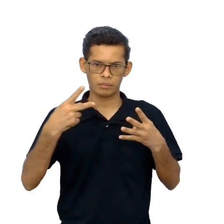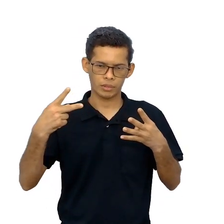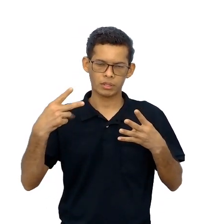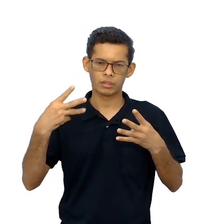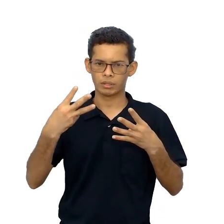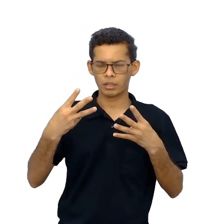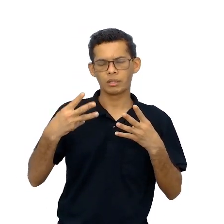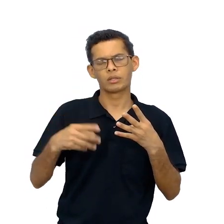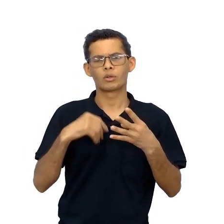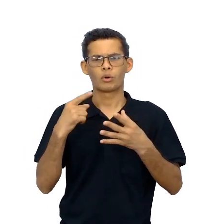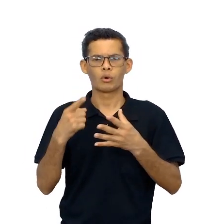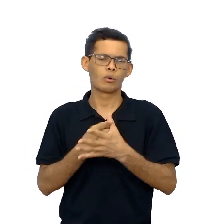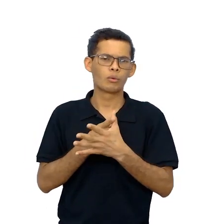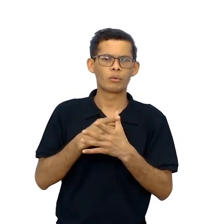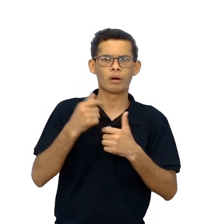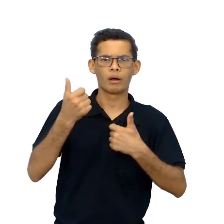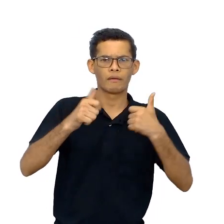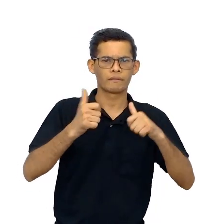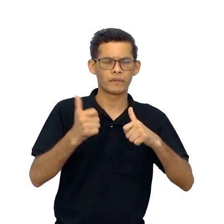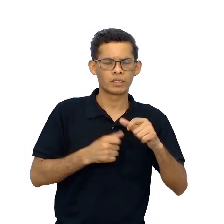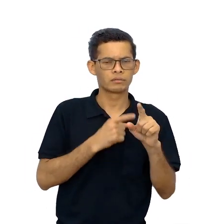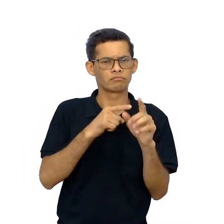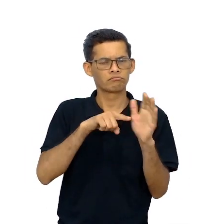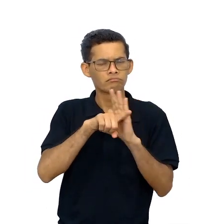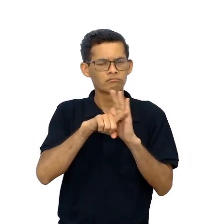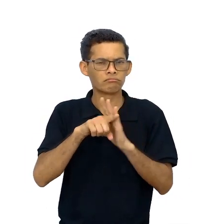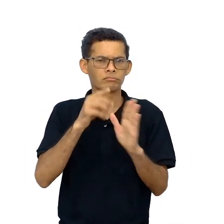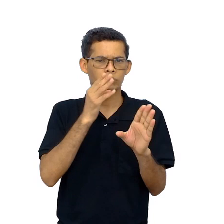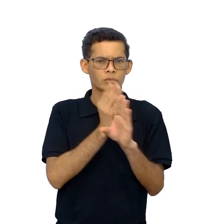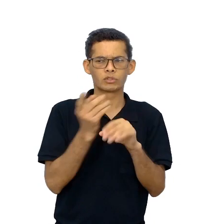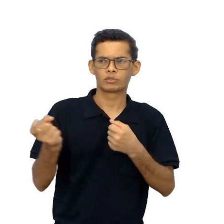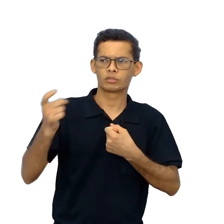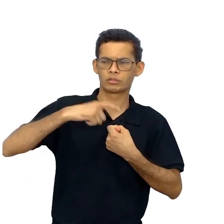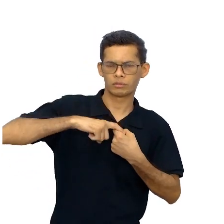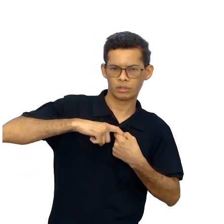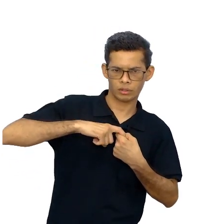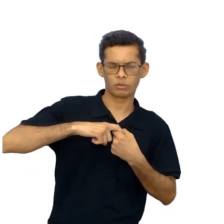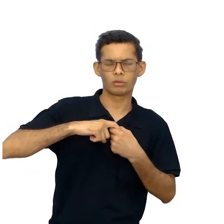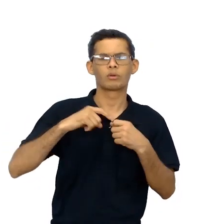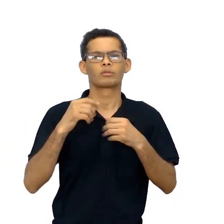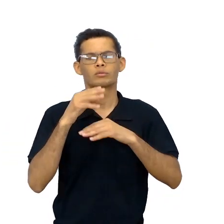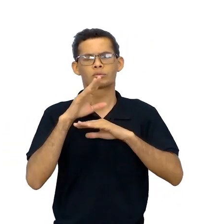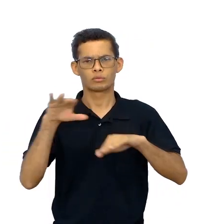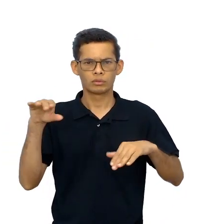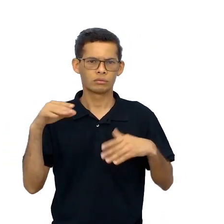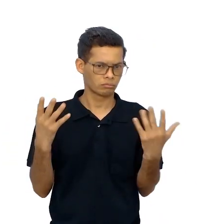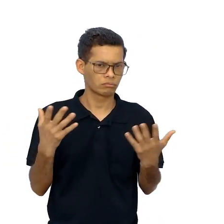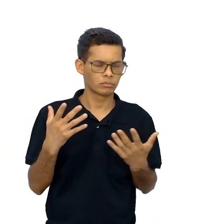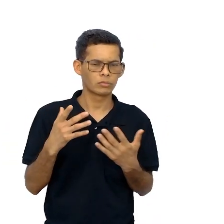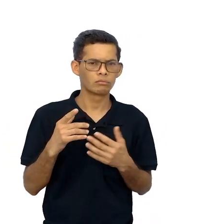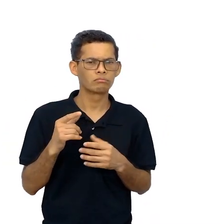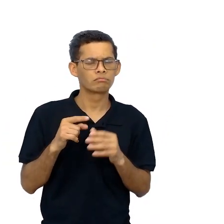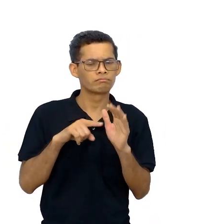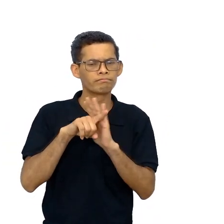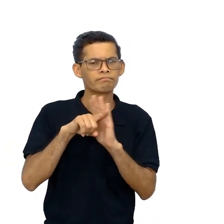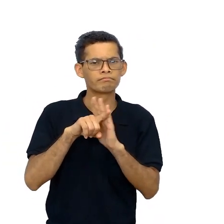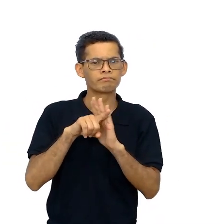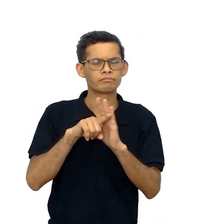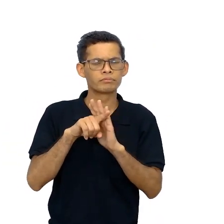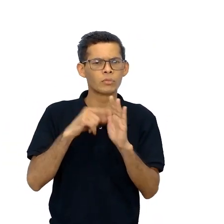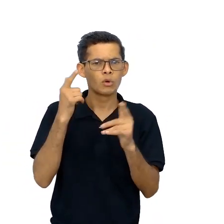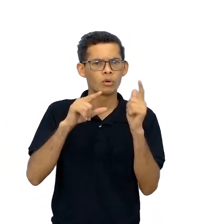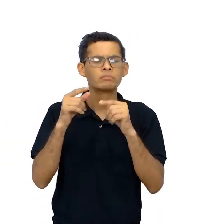buscar na avaliação diagnóstica de retorno, que vocês também têm os dados. E aí nós fizemos o quê?